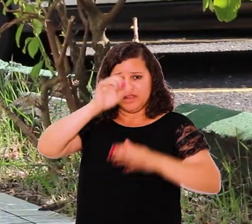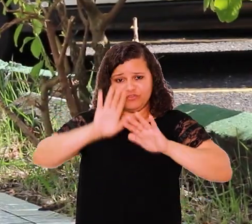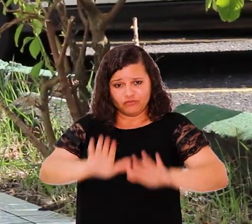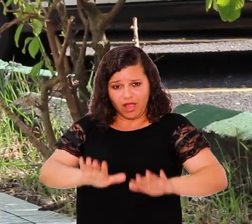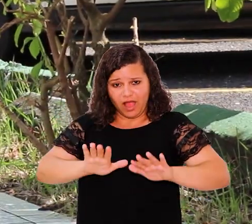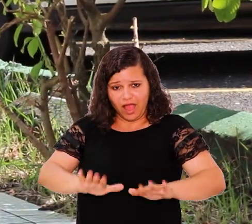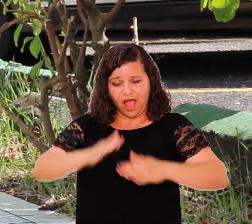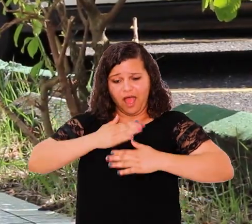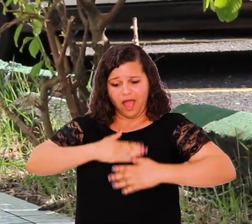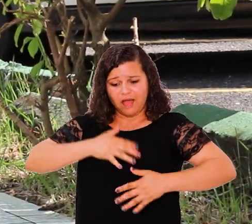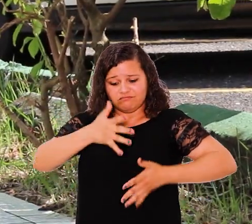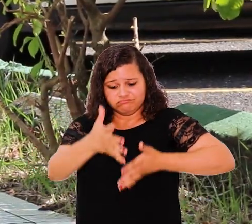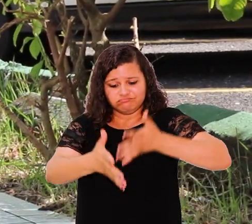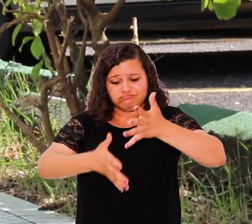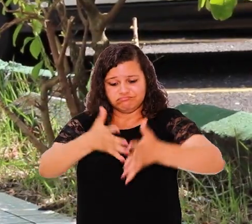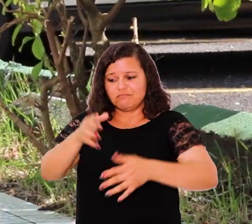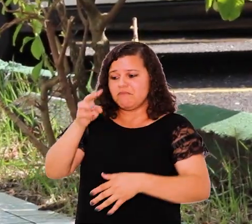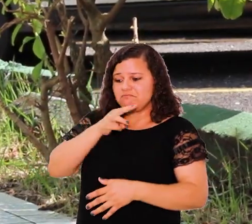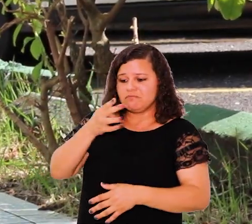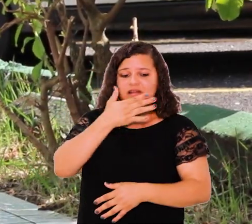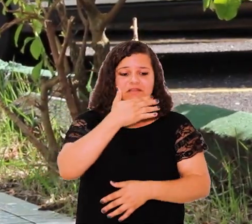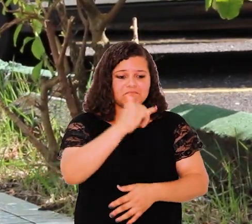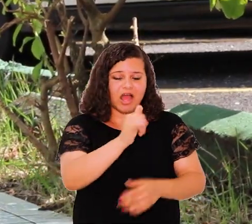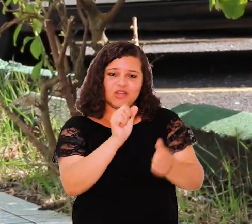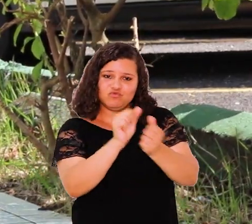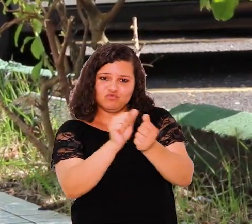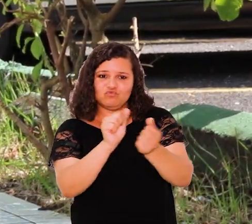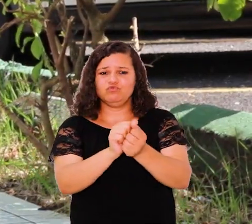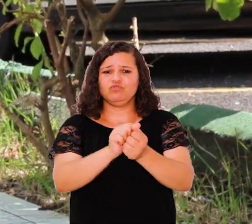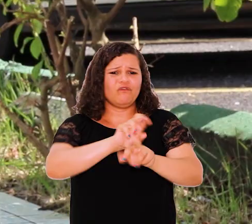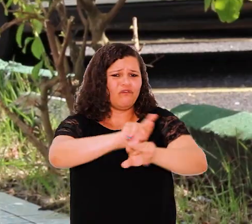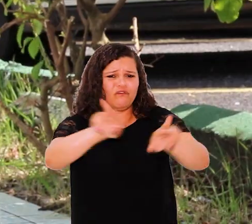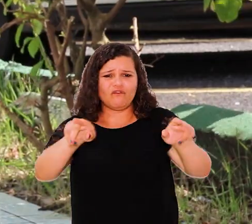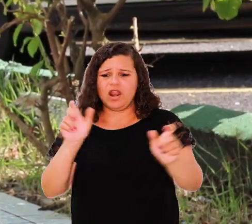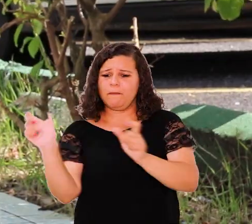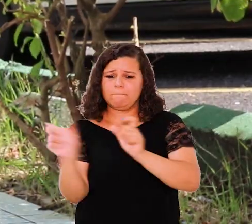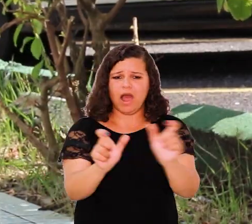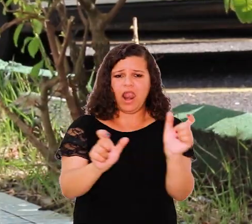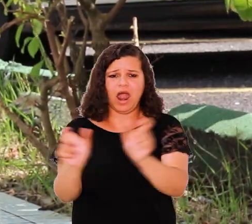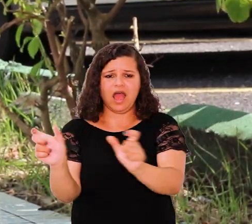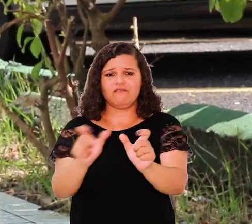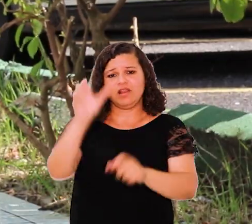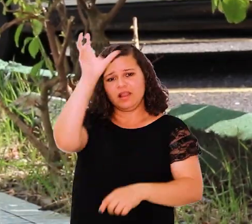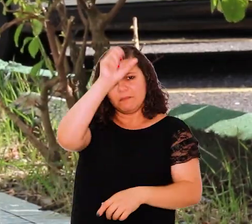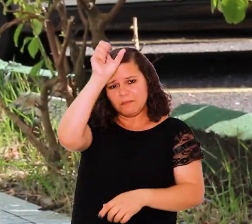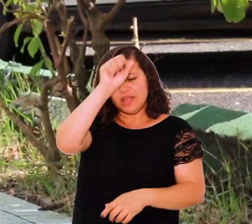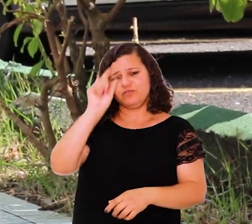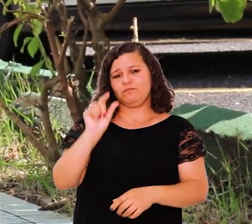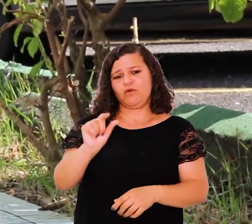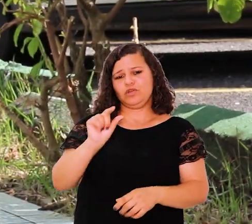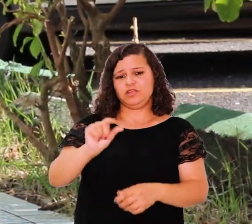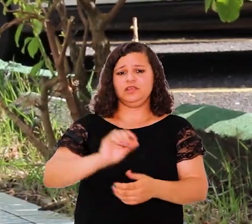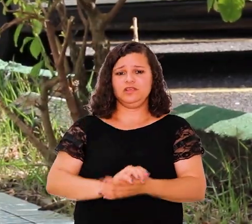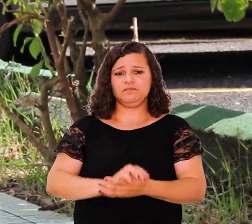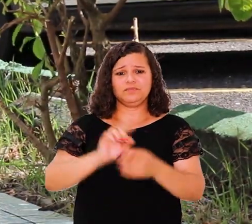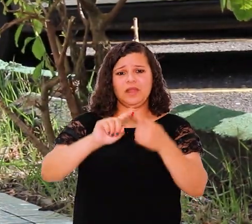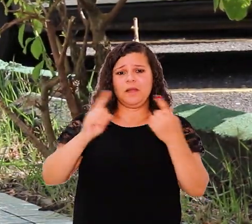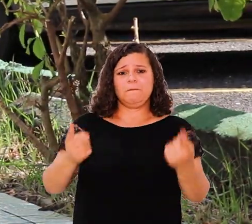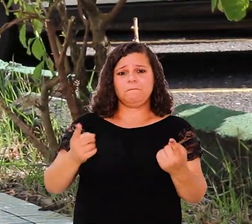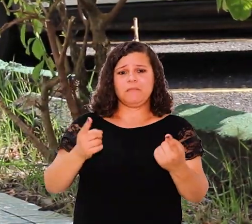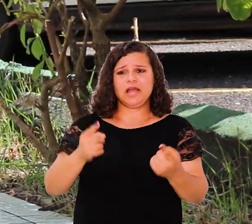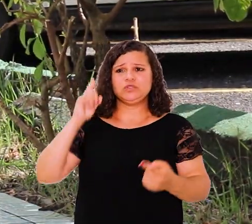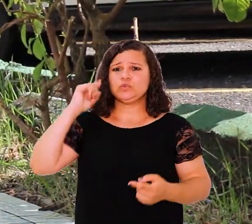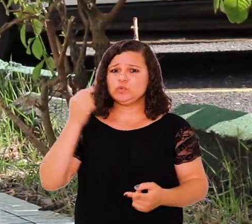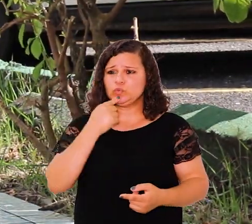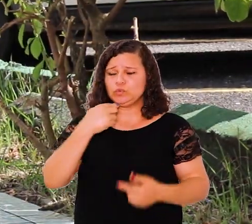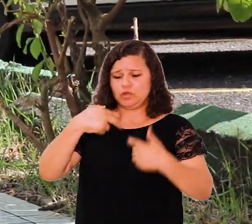só devagar, com as mães, com os pais. Cada palavra ele vai aprendendo um pouquinho. Mas